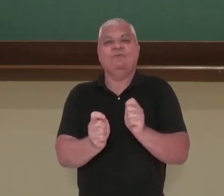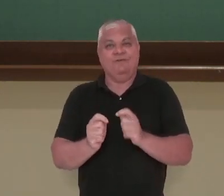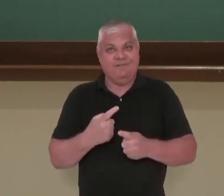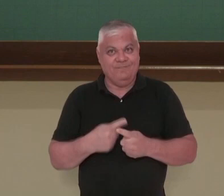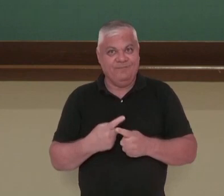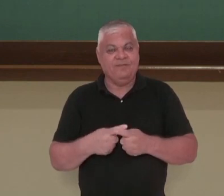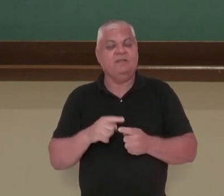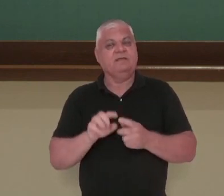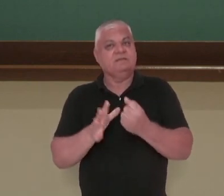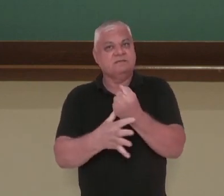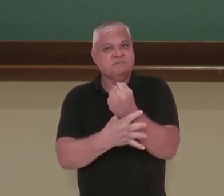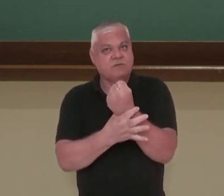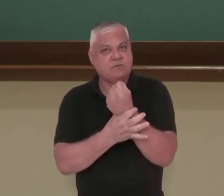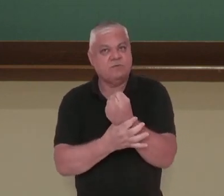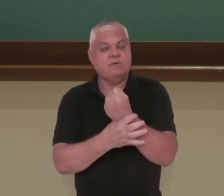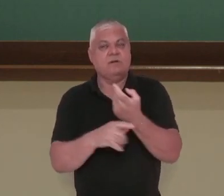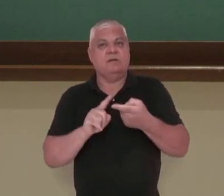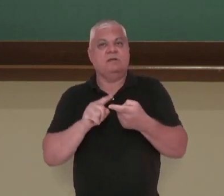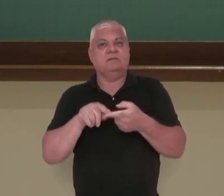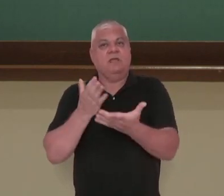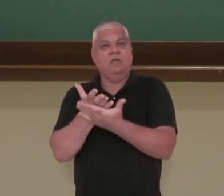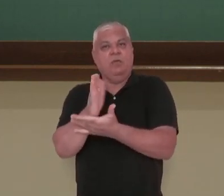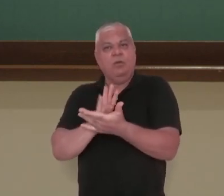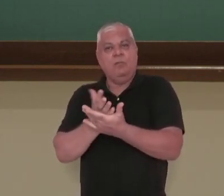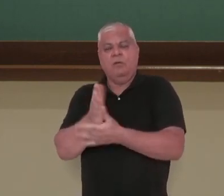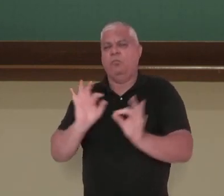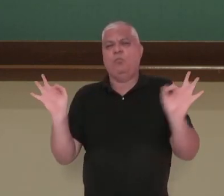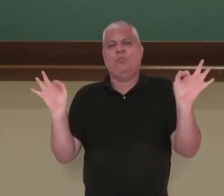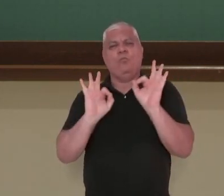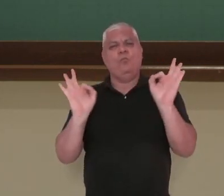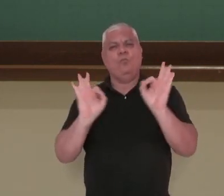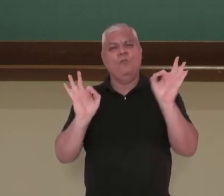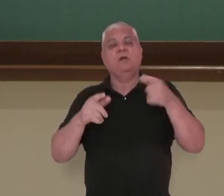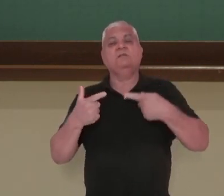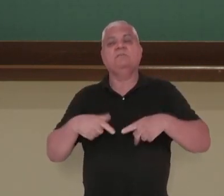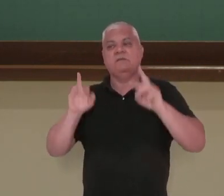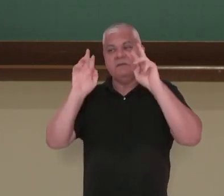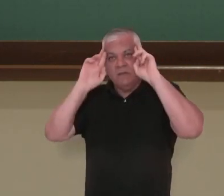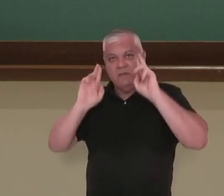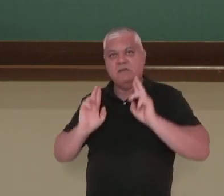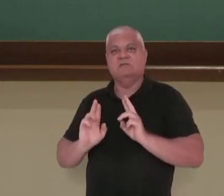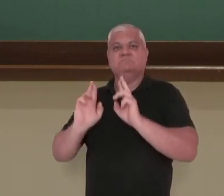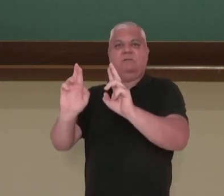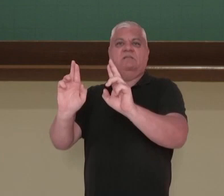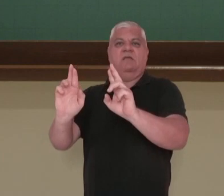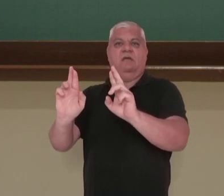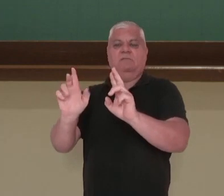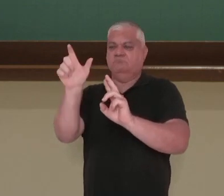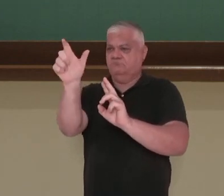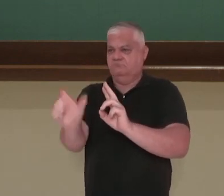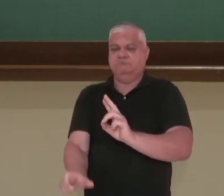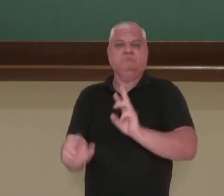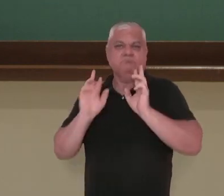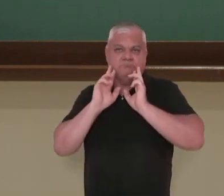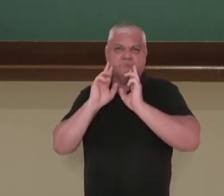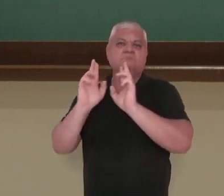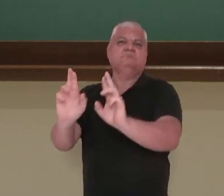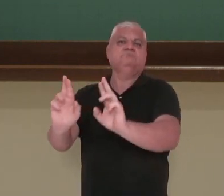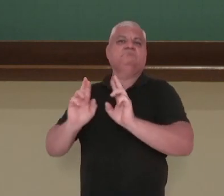modo seguro, de modo a não incomodar o próximo e de modo a respeitar a todos os membros desse